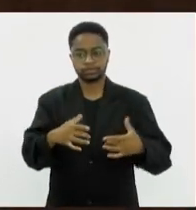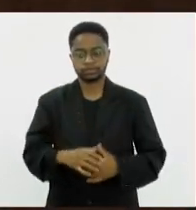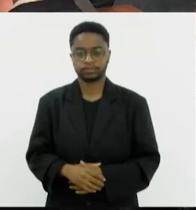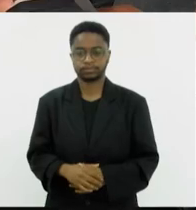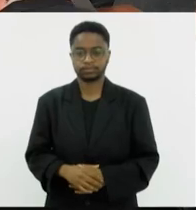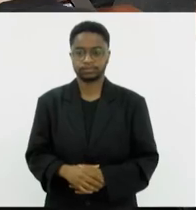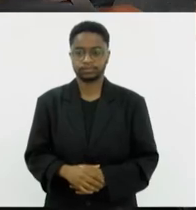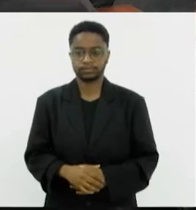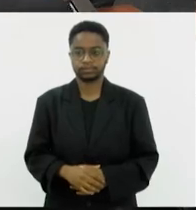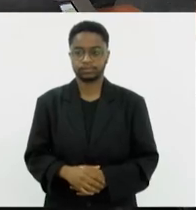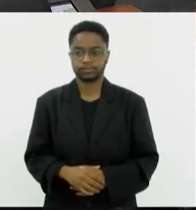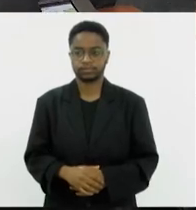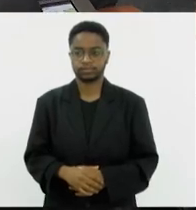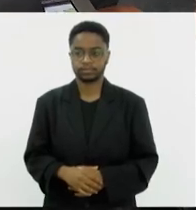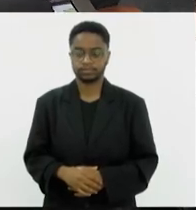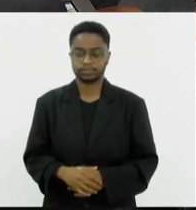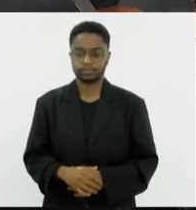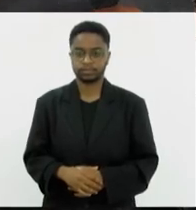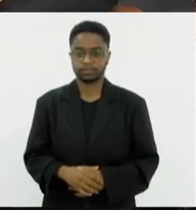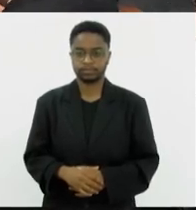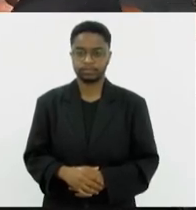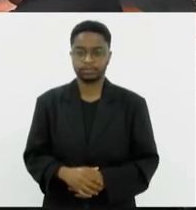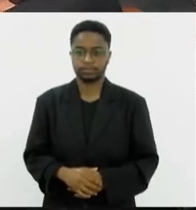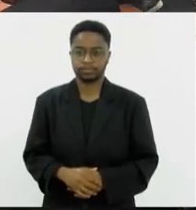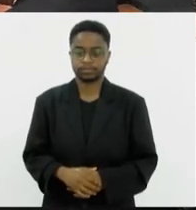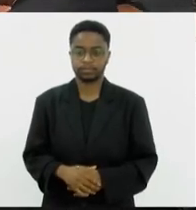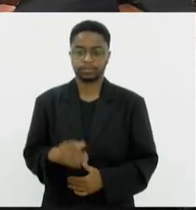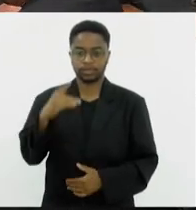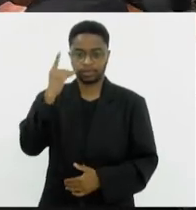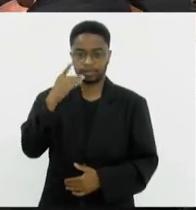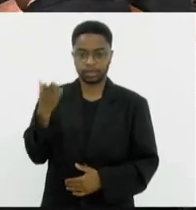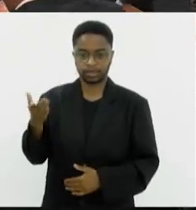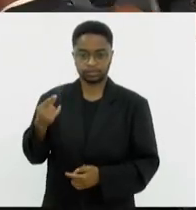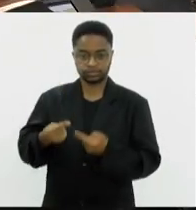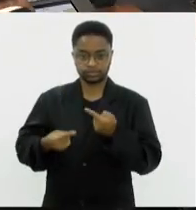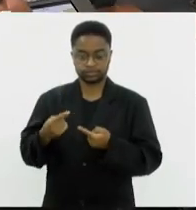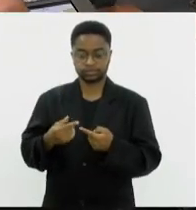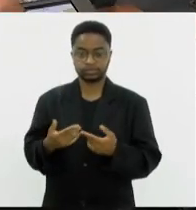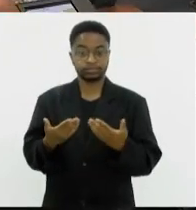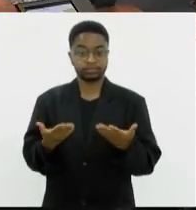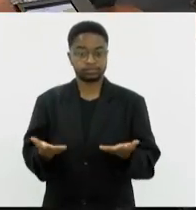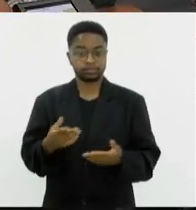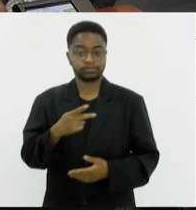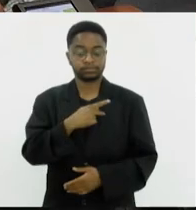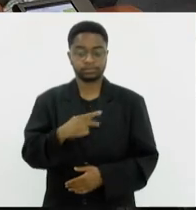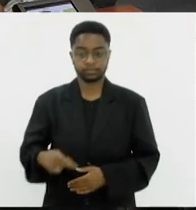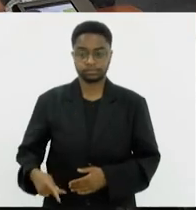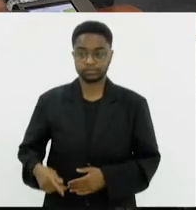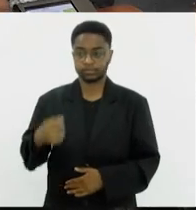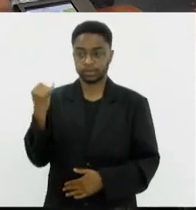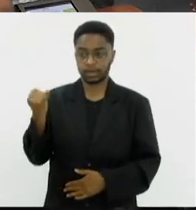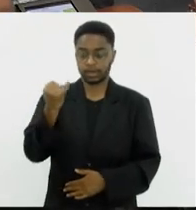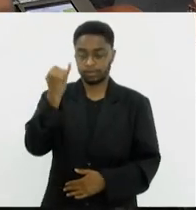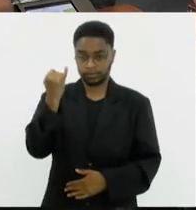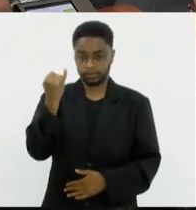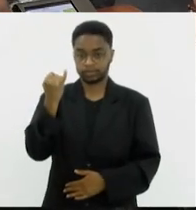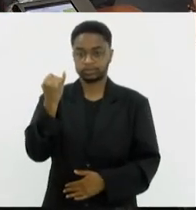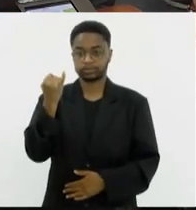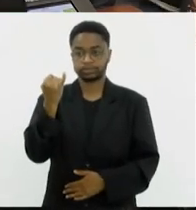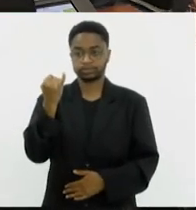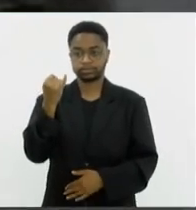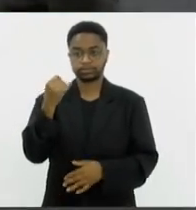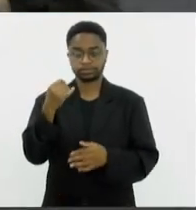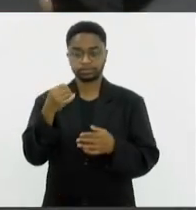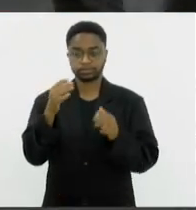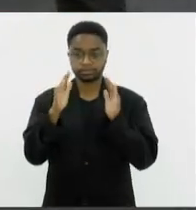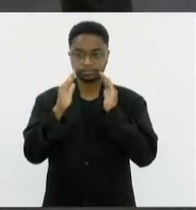Mangueira. Para discutir. Deputada Renata Souza. Senhora presidenta, super importante olhar o